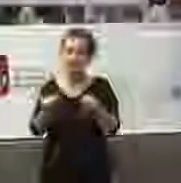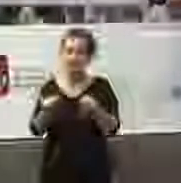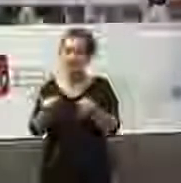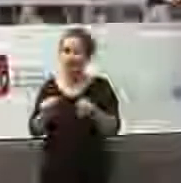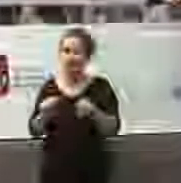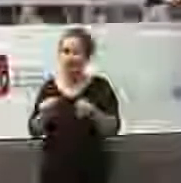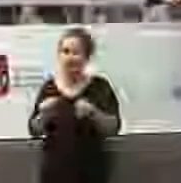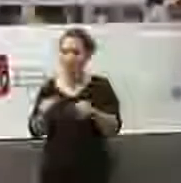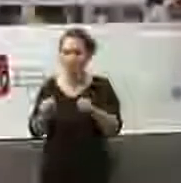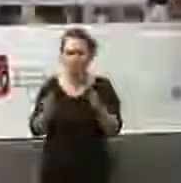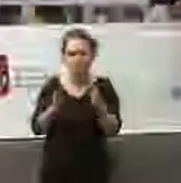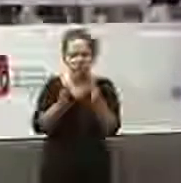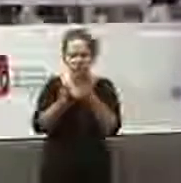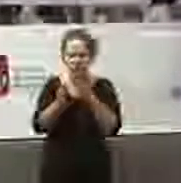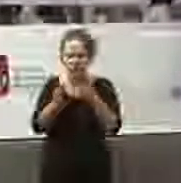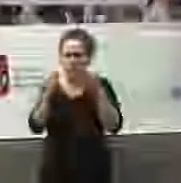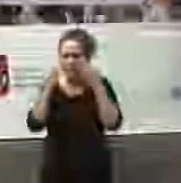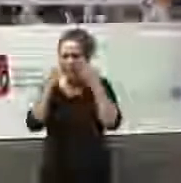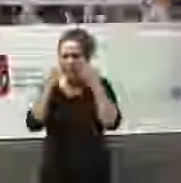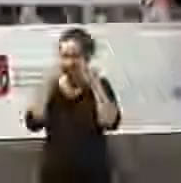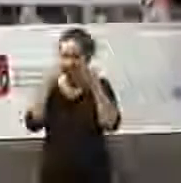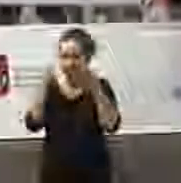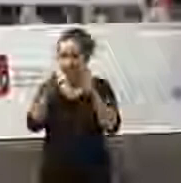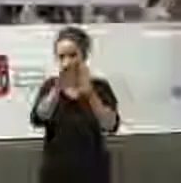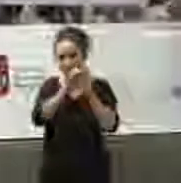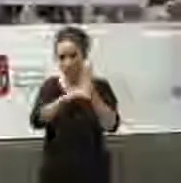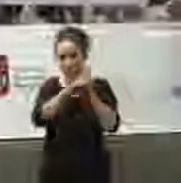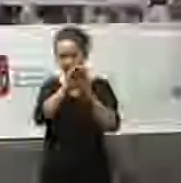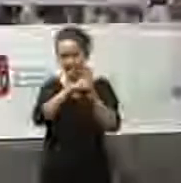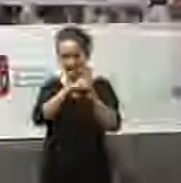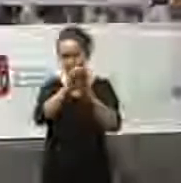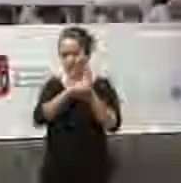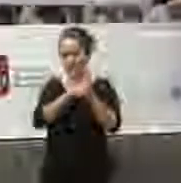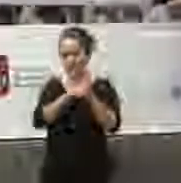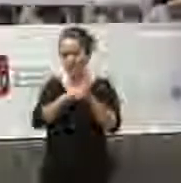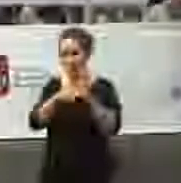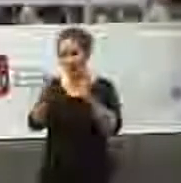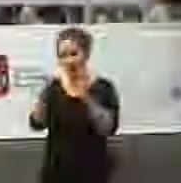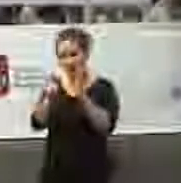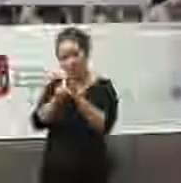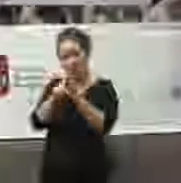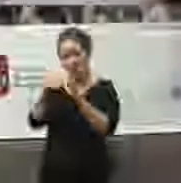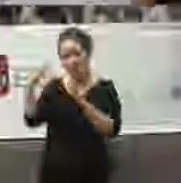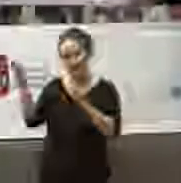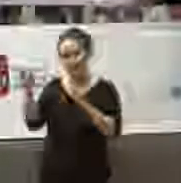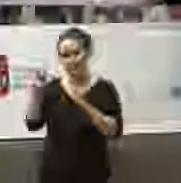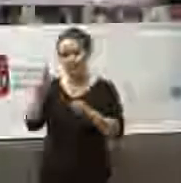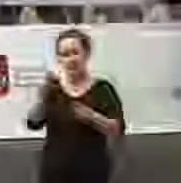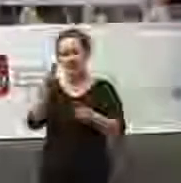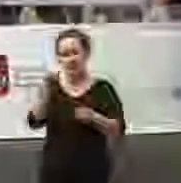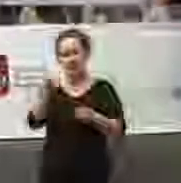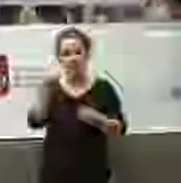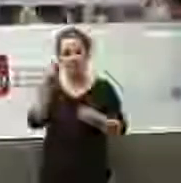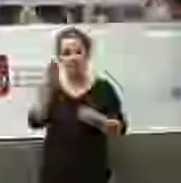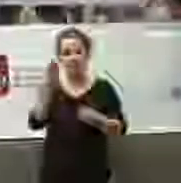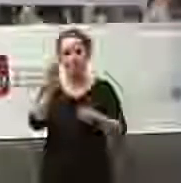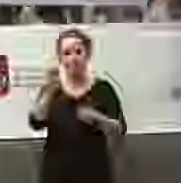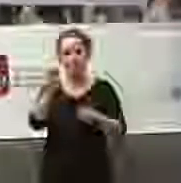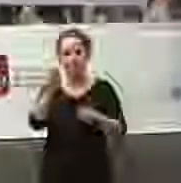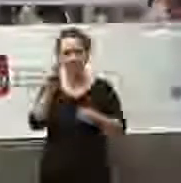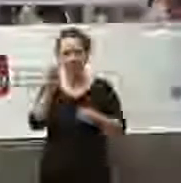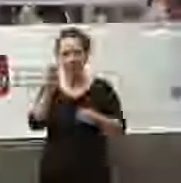breve apresentação do currículo do doutor humberto lucena pereira da fonseca que é médico